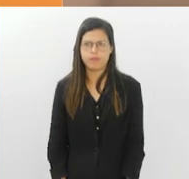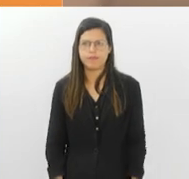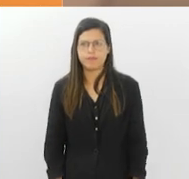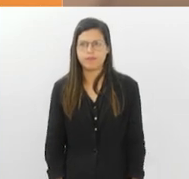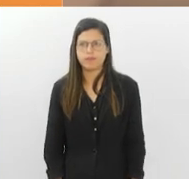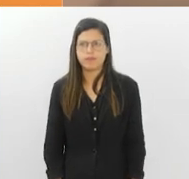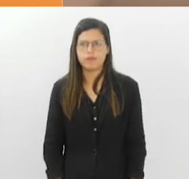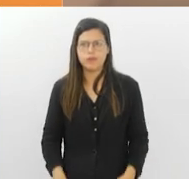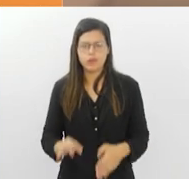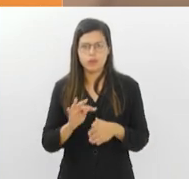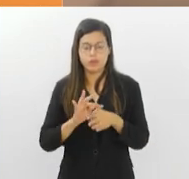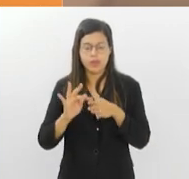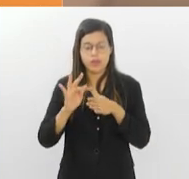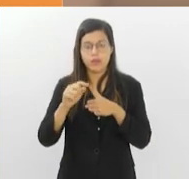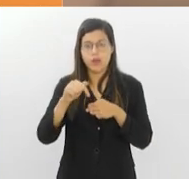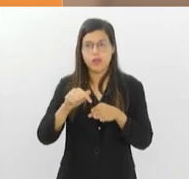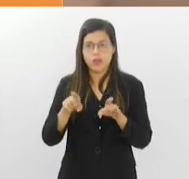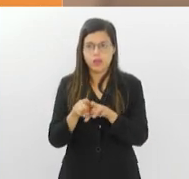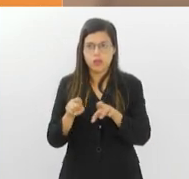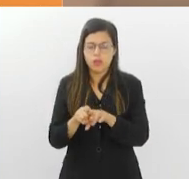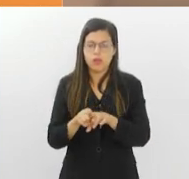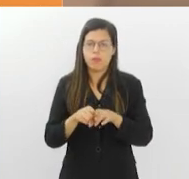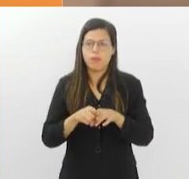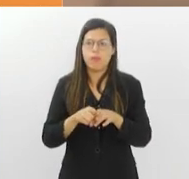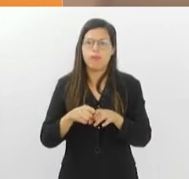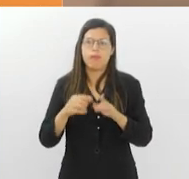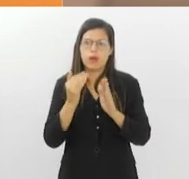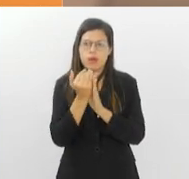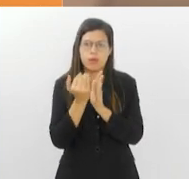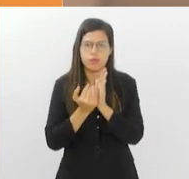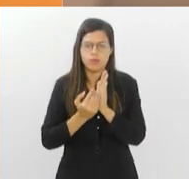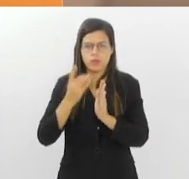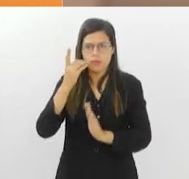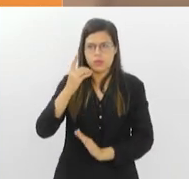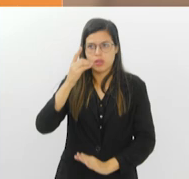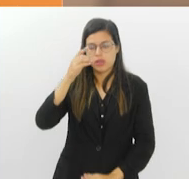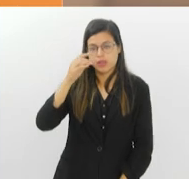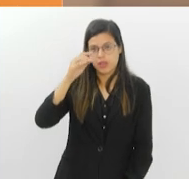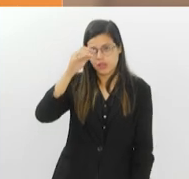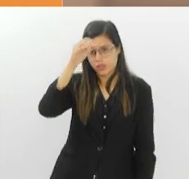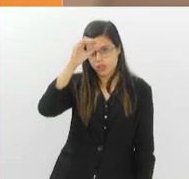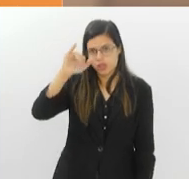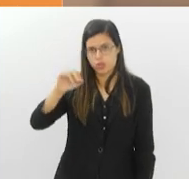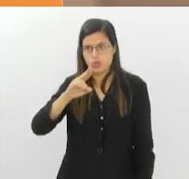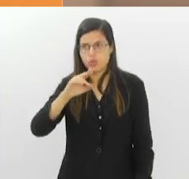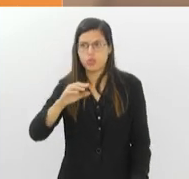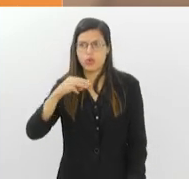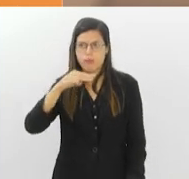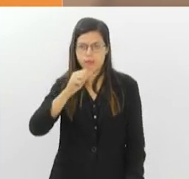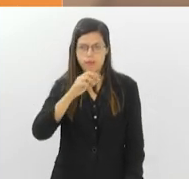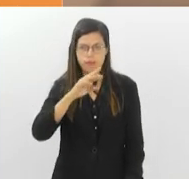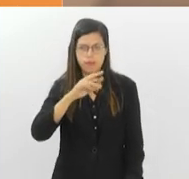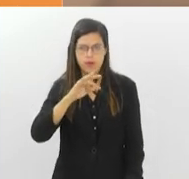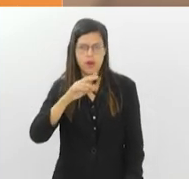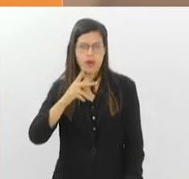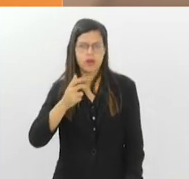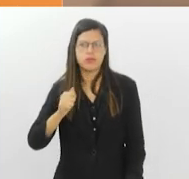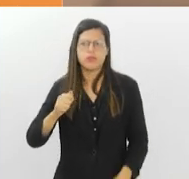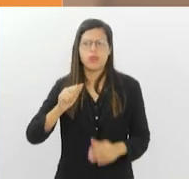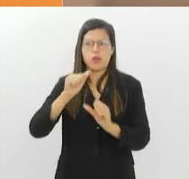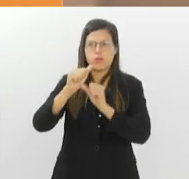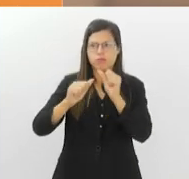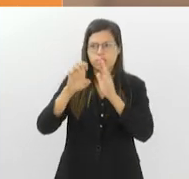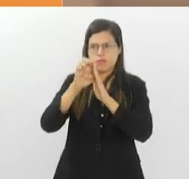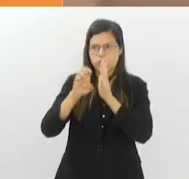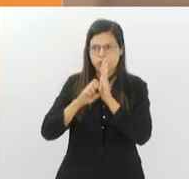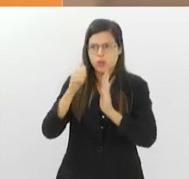pauta, um projeto das deputadas Tia Ju e Marta Rocha, que altera o Estatuto da Mulher Parlamentar e ocupante de cargo